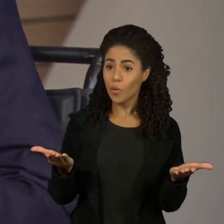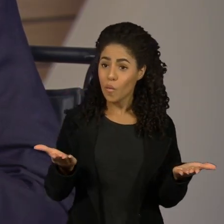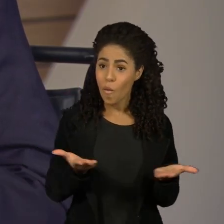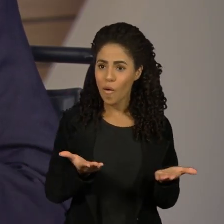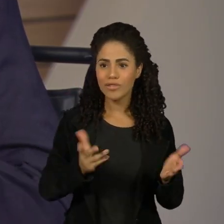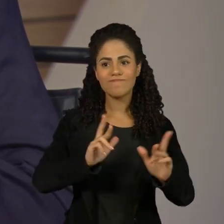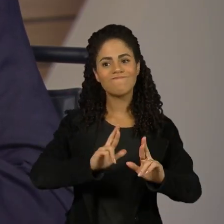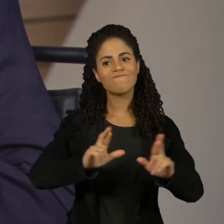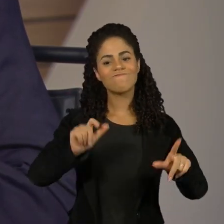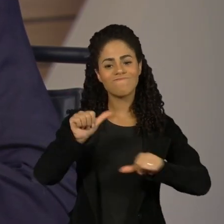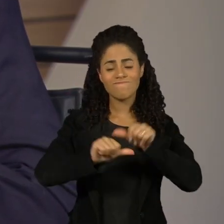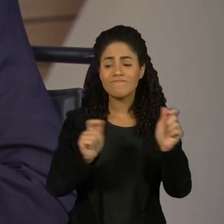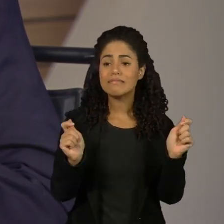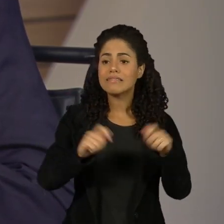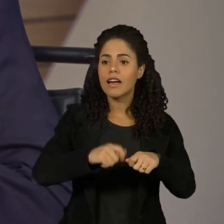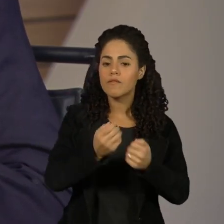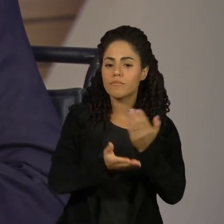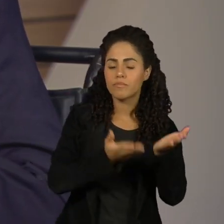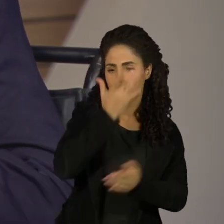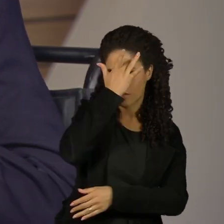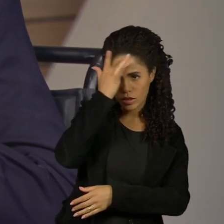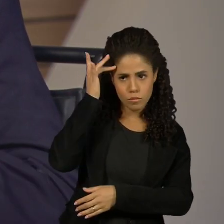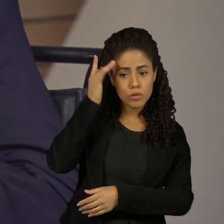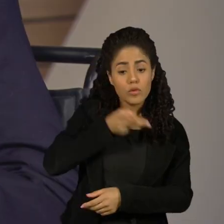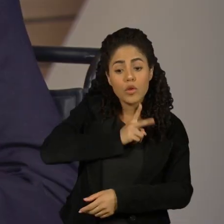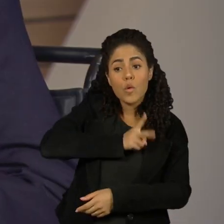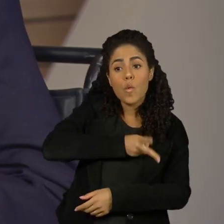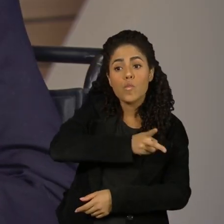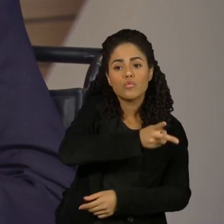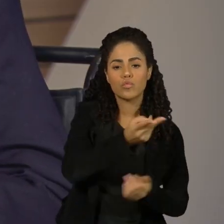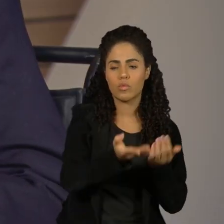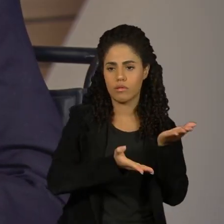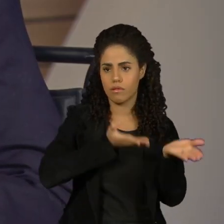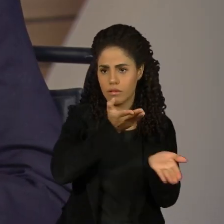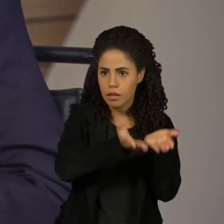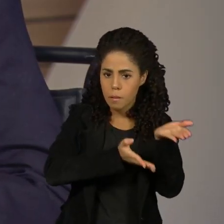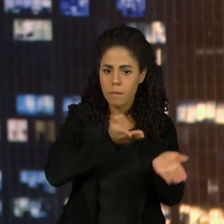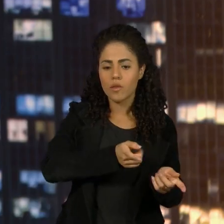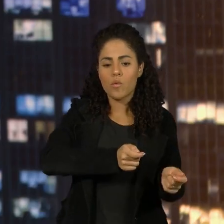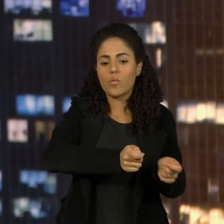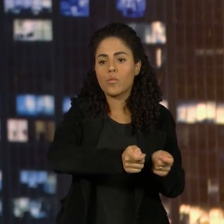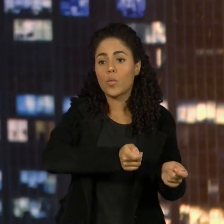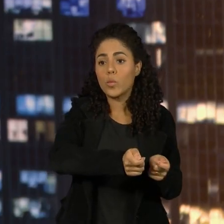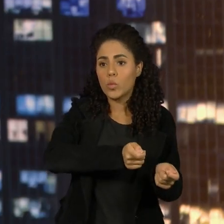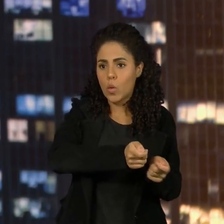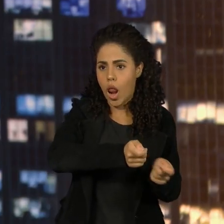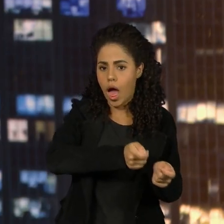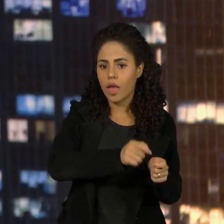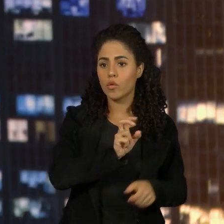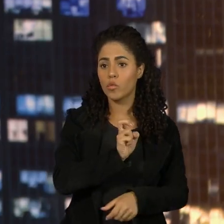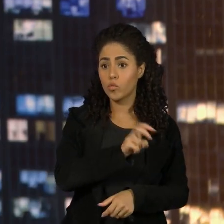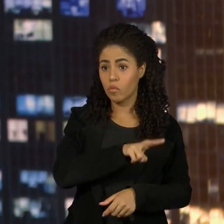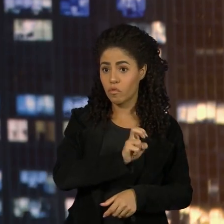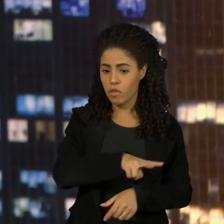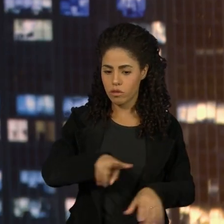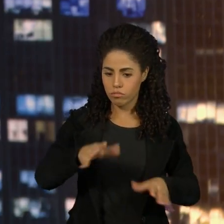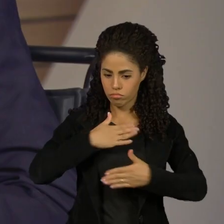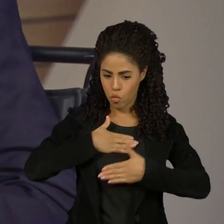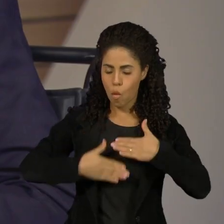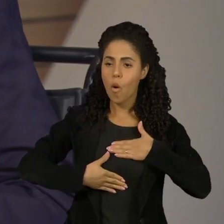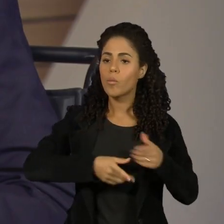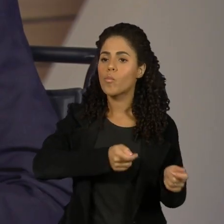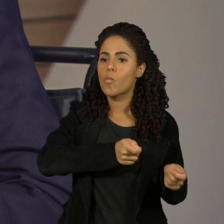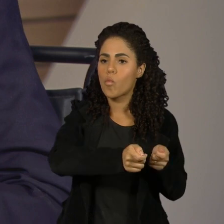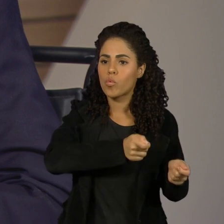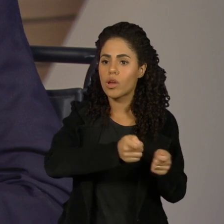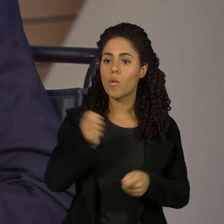dia, as pessoas que se tratam e mantêm esses níveis indetectáveis do vírus, a gente chama de carga viral, e